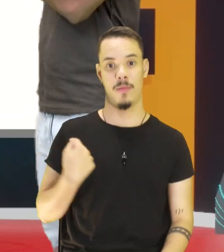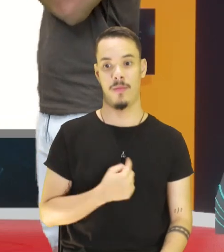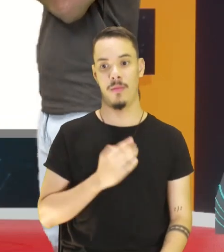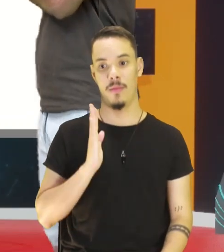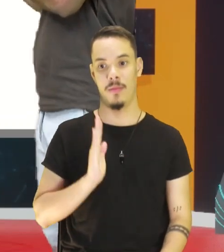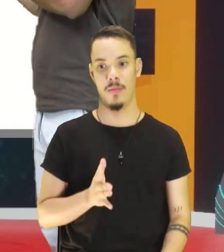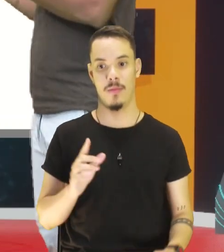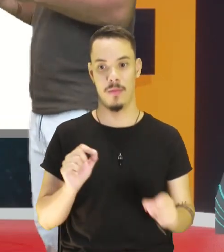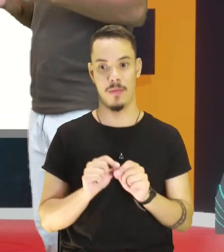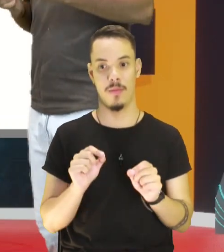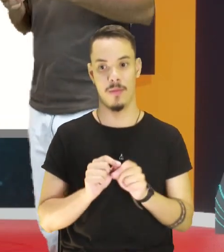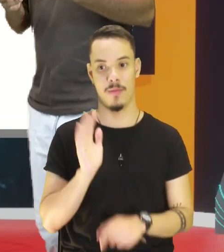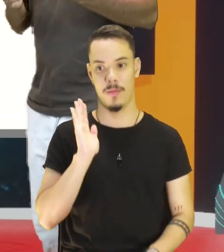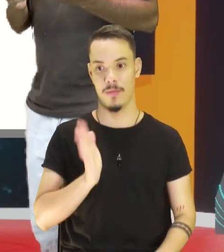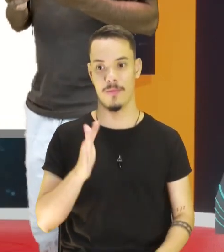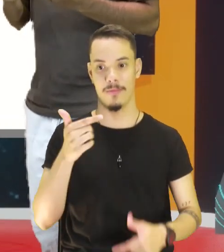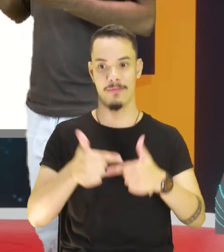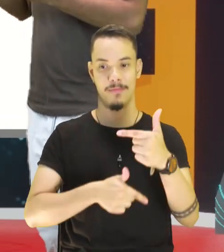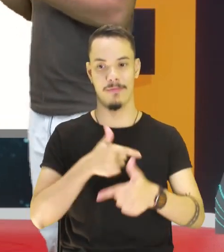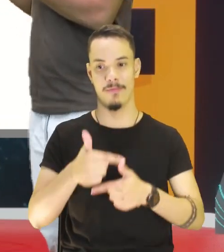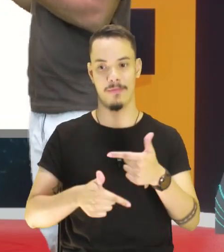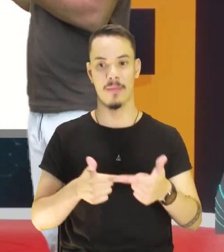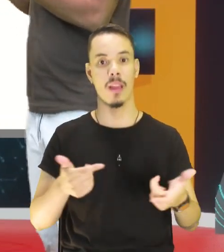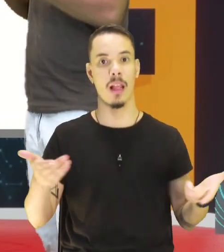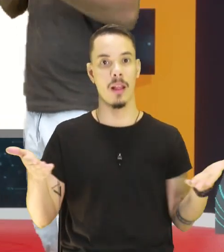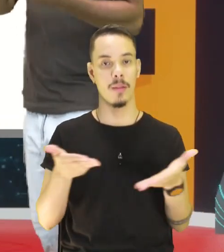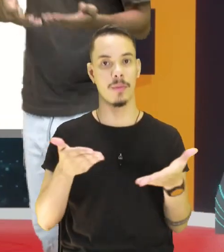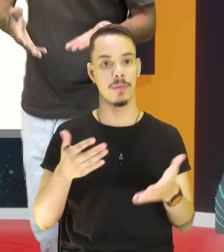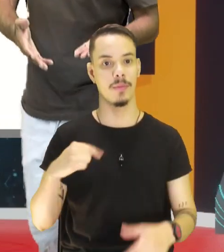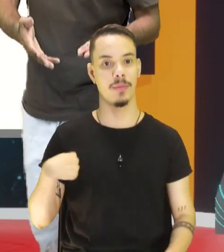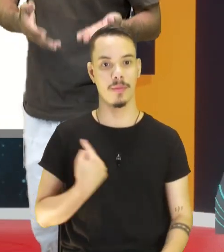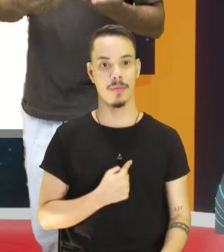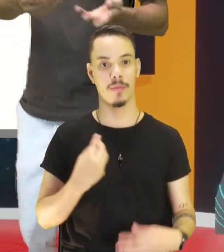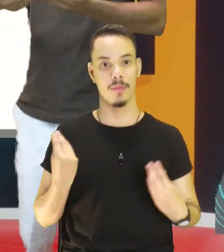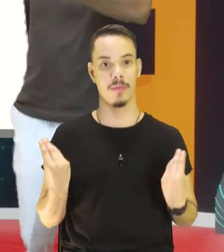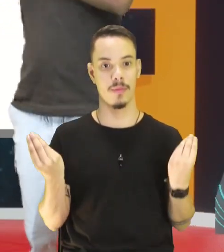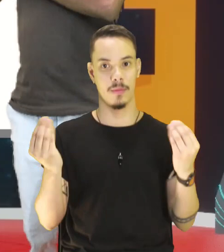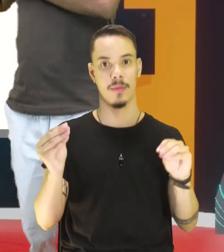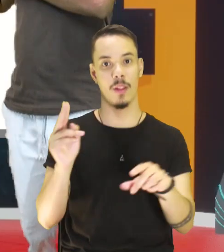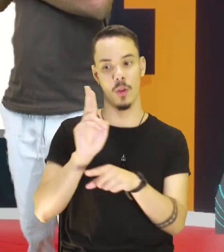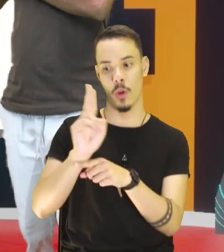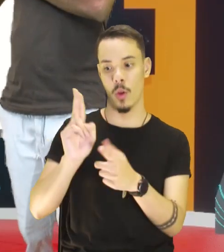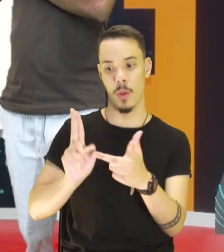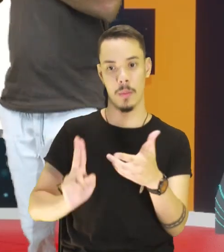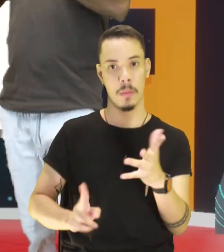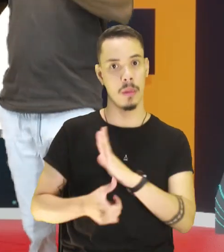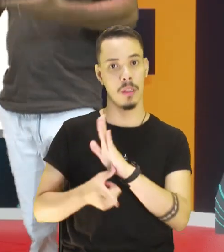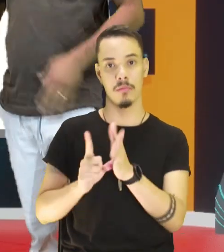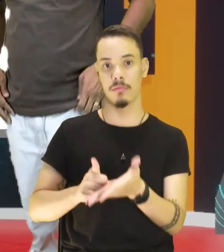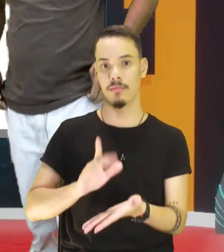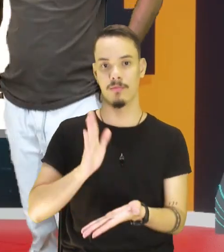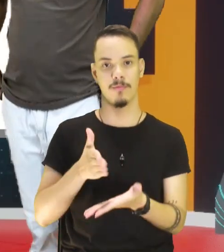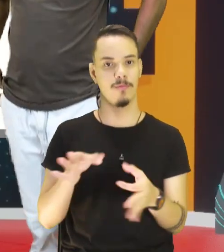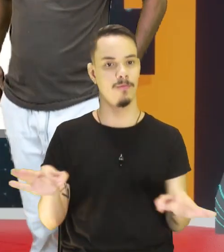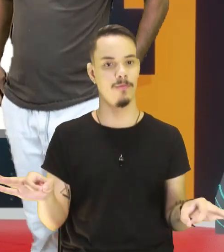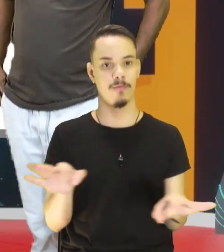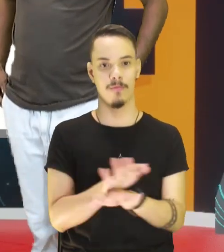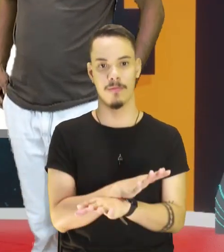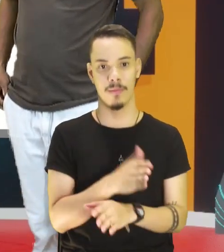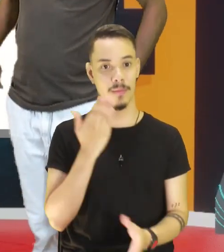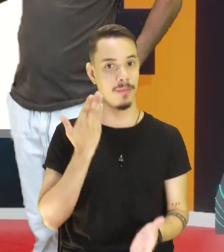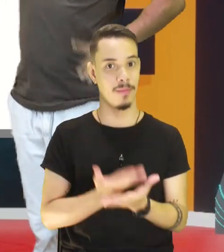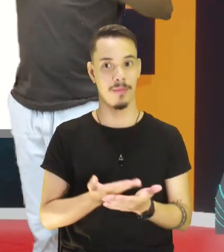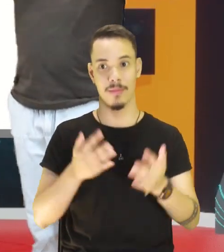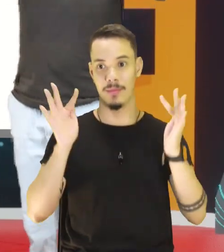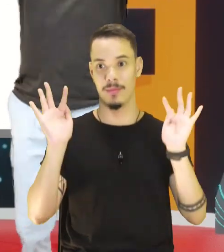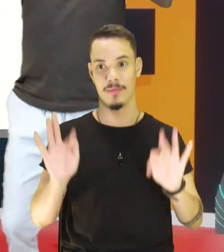já trabalhamos isso aqui. Agora, nós só estamos nomeando o que nós já fazíamos. Olha que maravilha. Então acabou a aula, já está